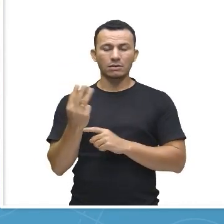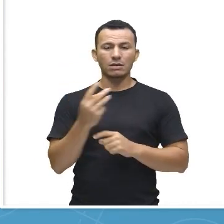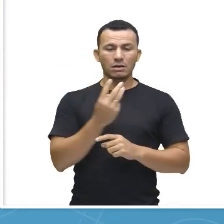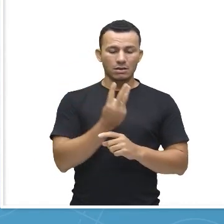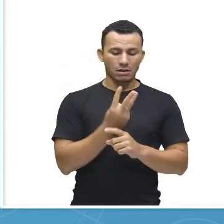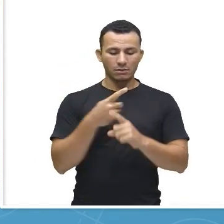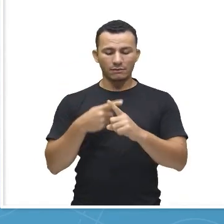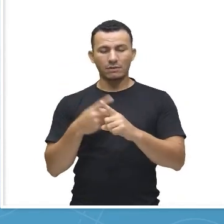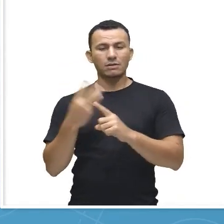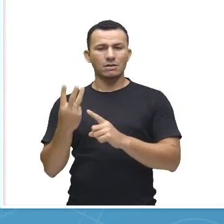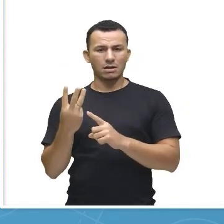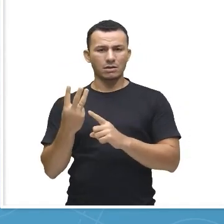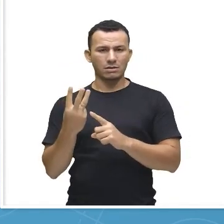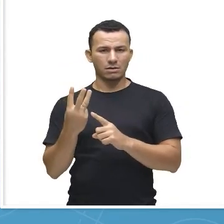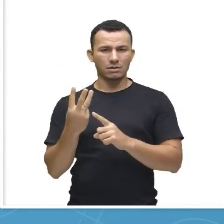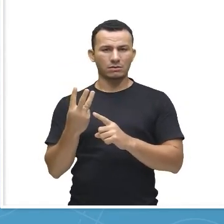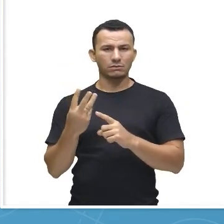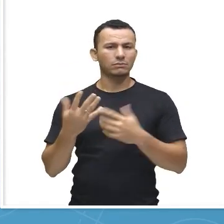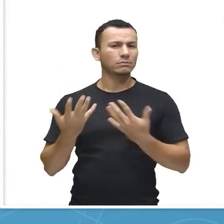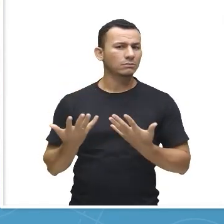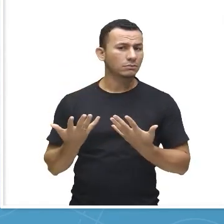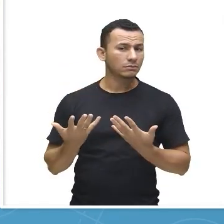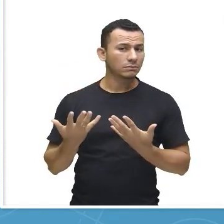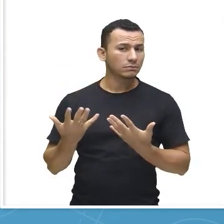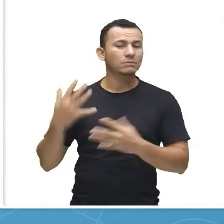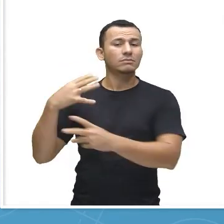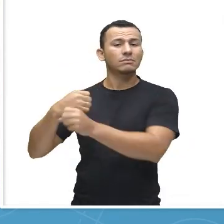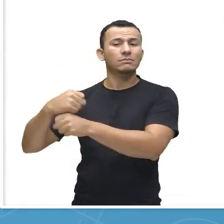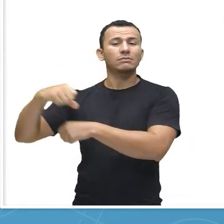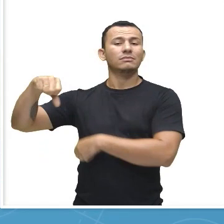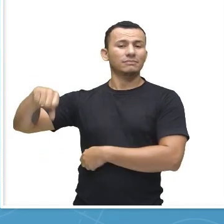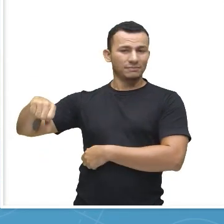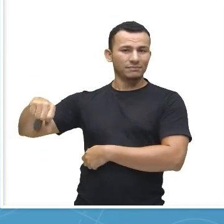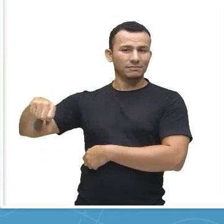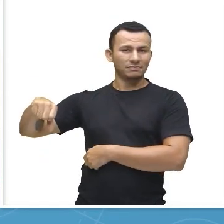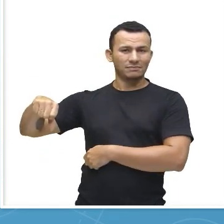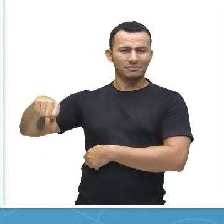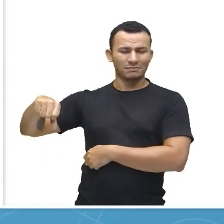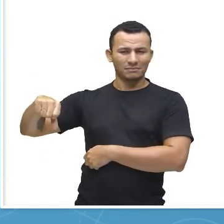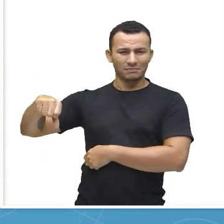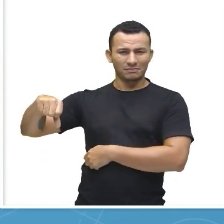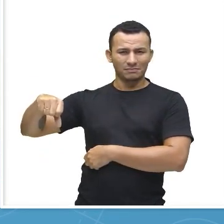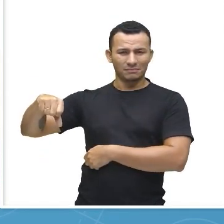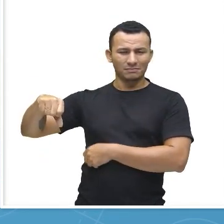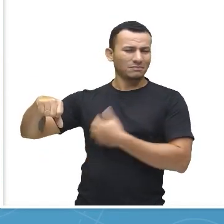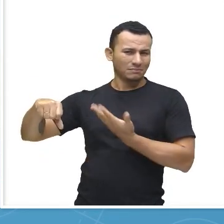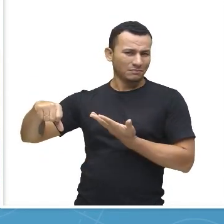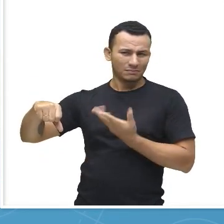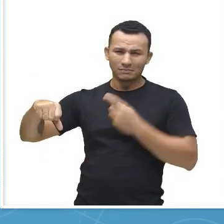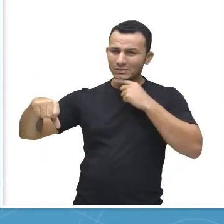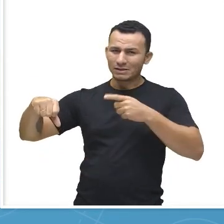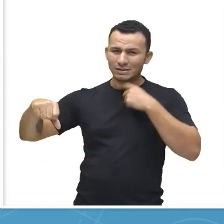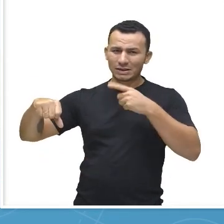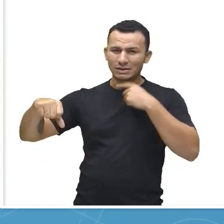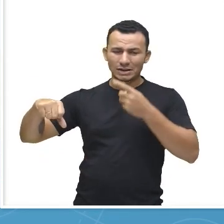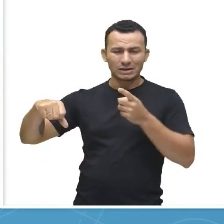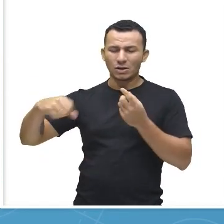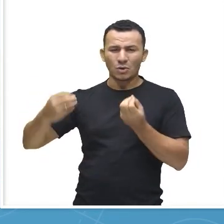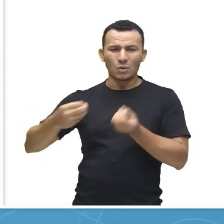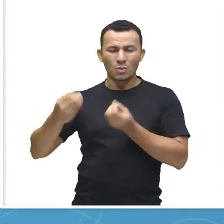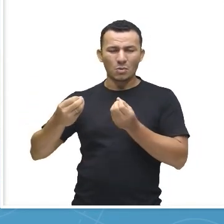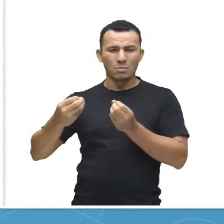3 vezes 3, 3 vezes 3 é igual a 9. Então, não tem como o 3 ser a